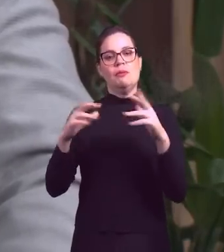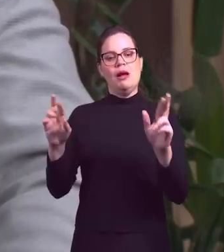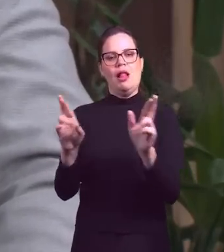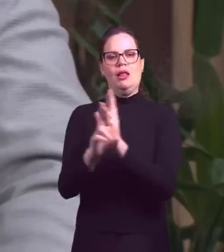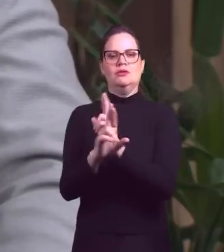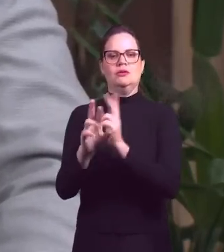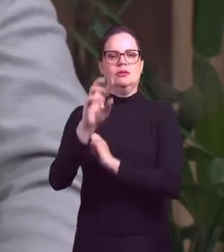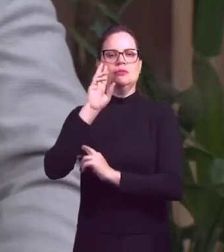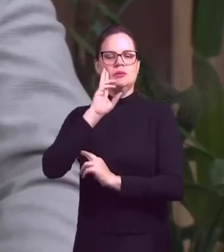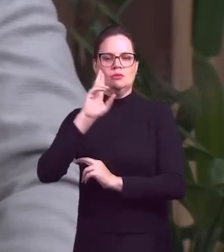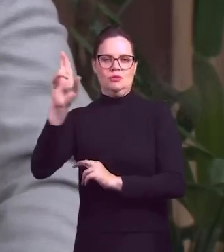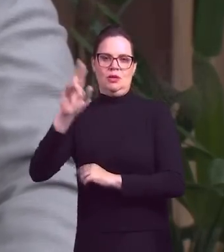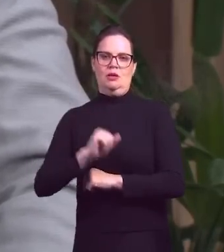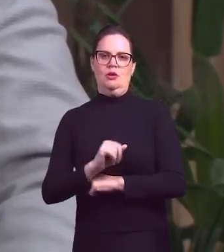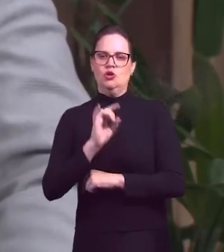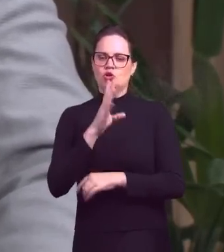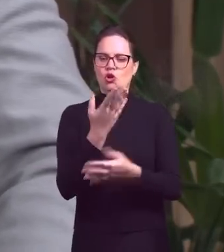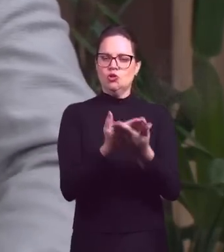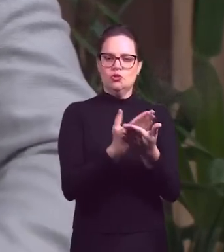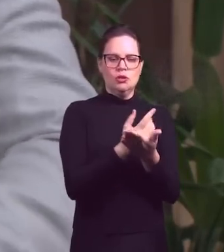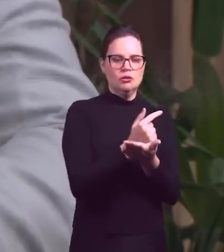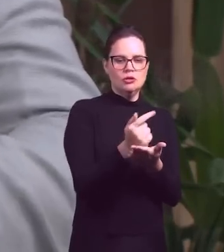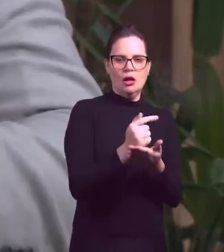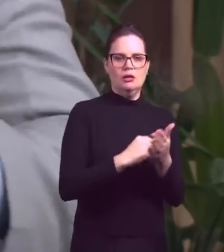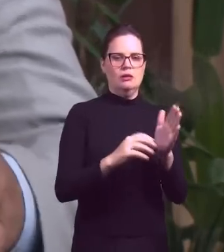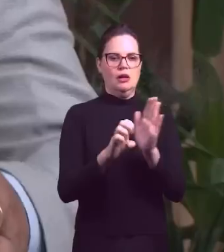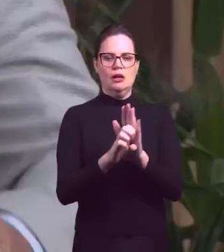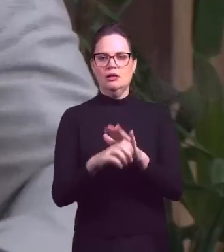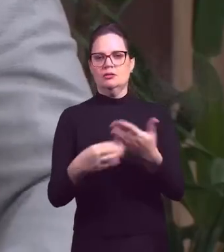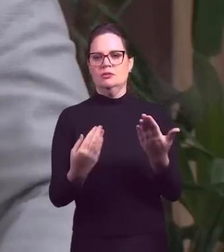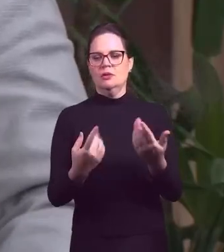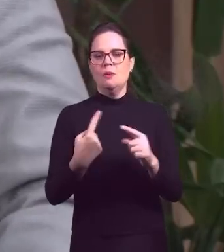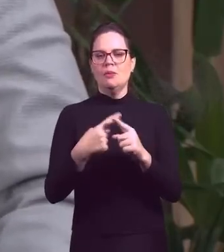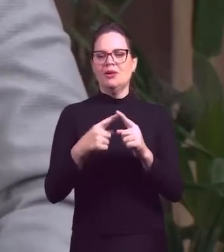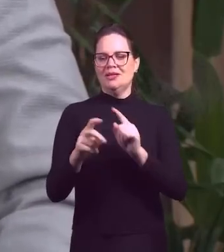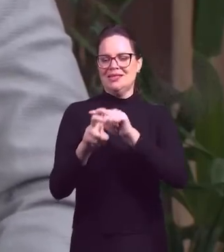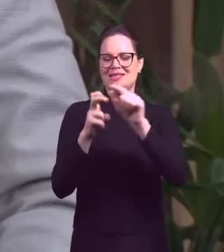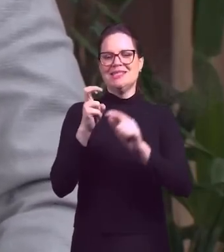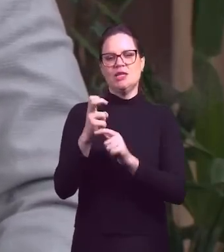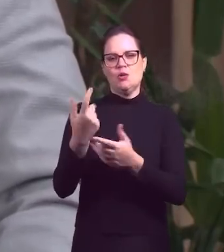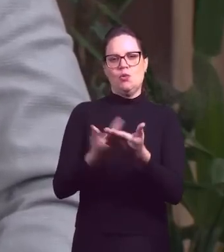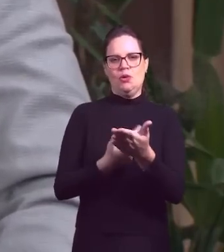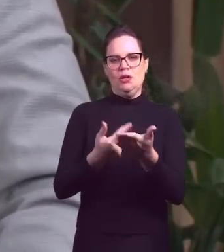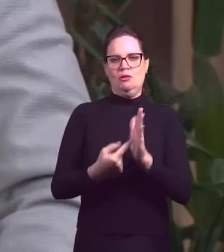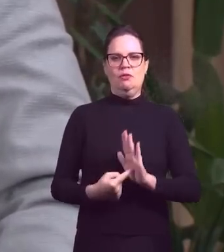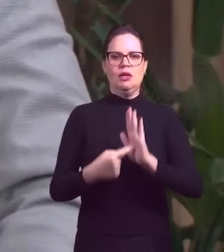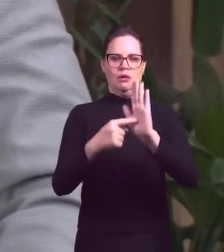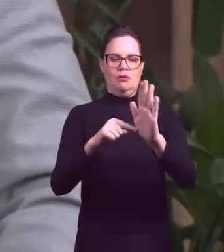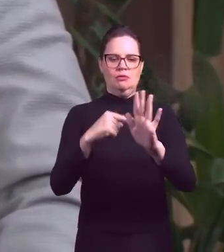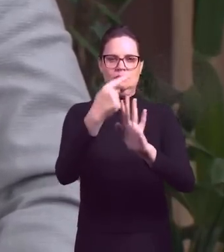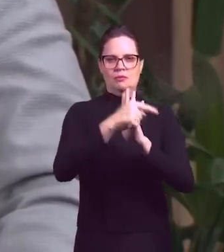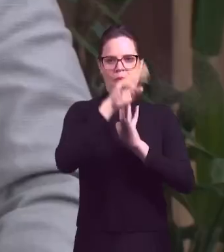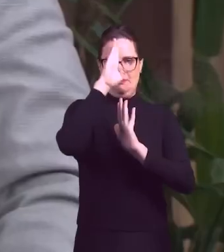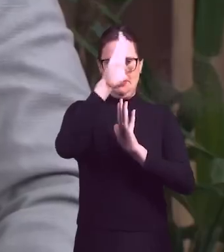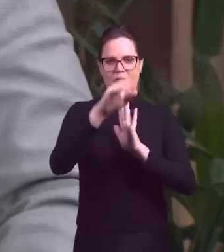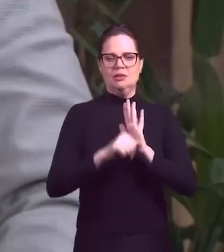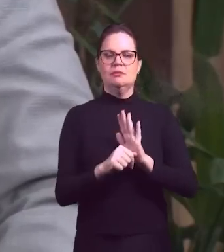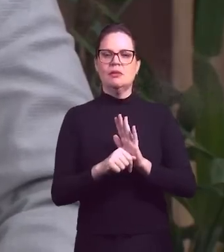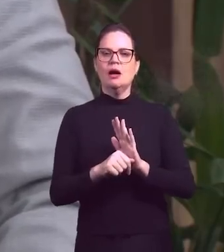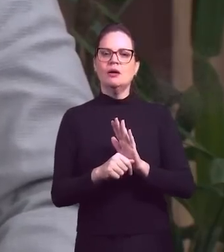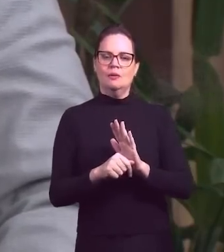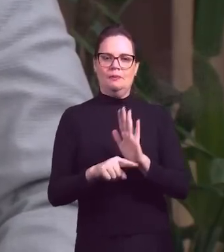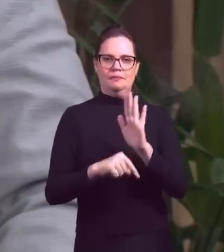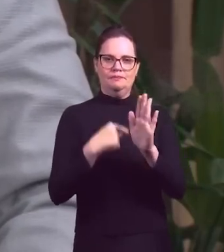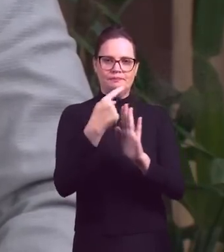estudando Gênesis, Êxodo, os 5 livros conhecidos como o Pentateuco,